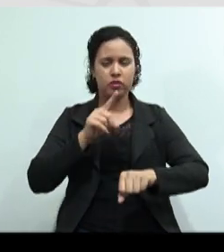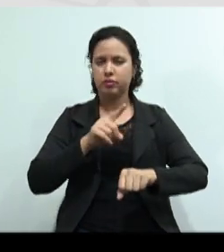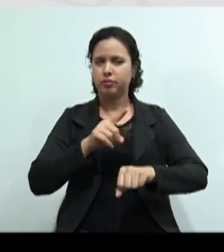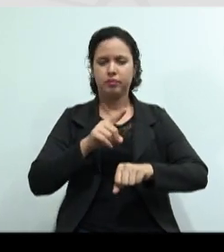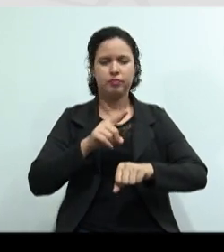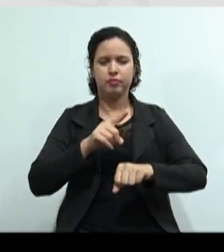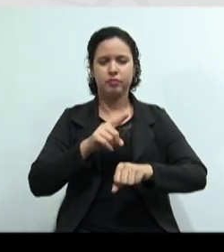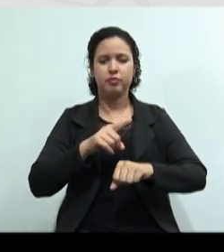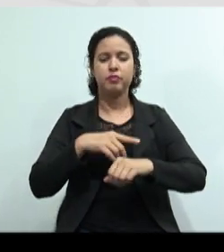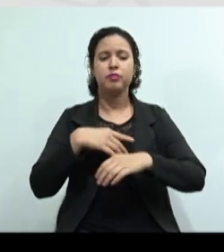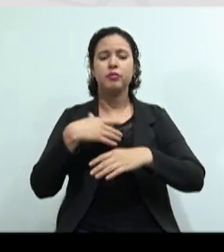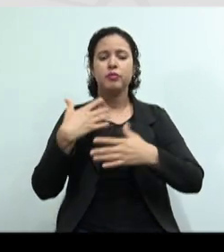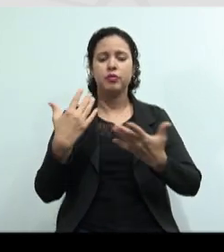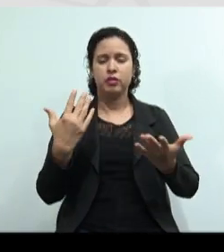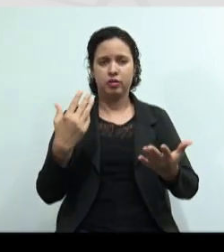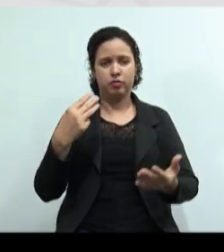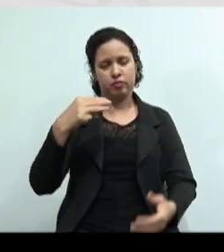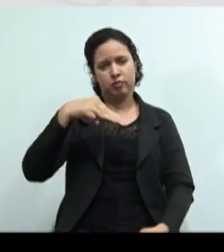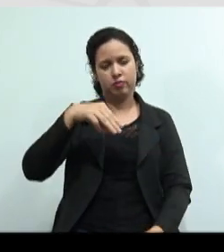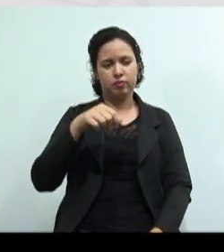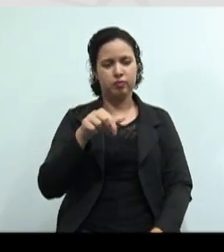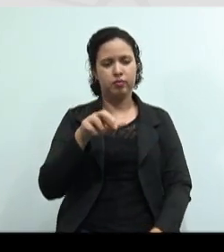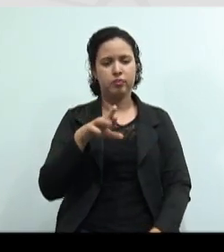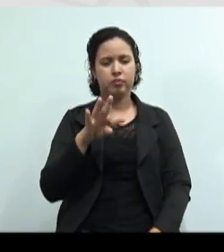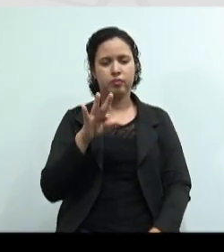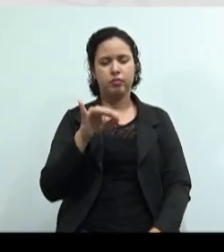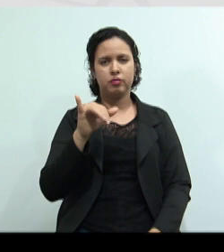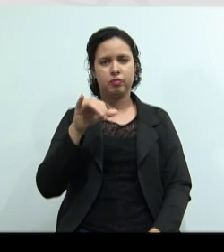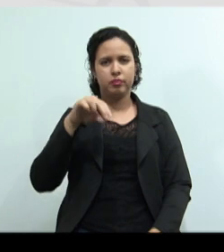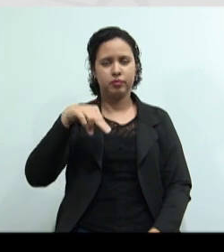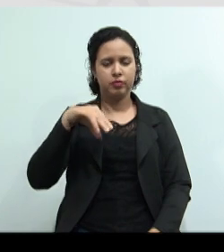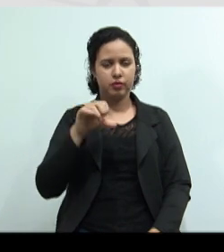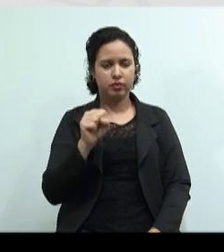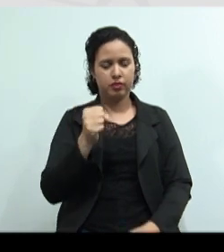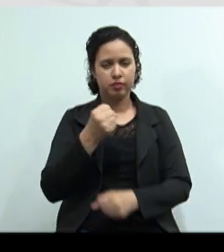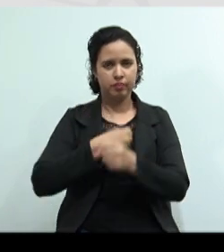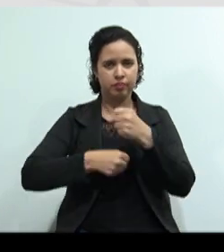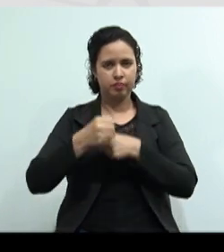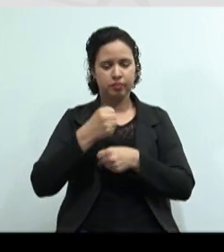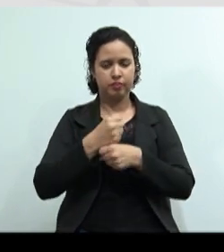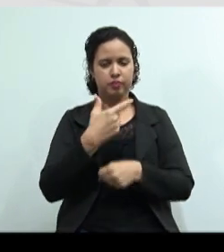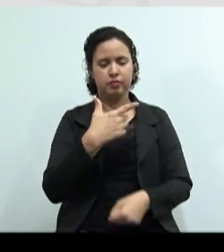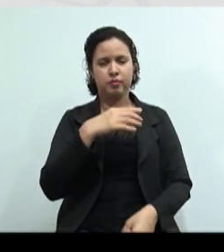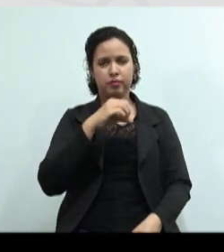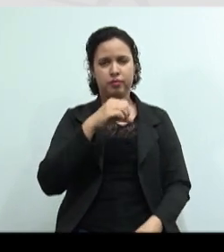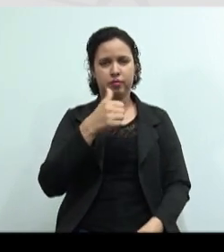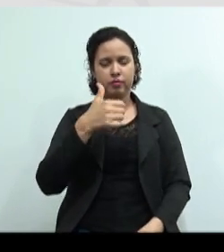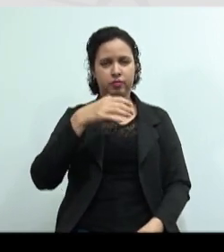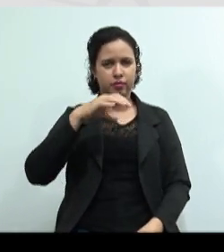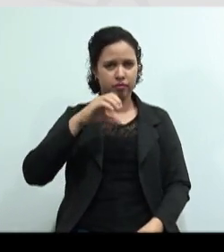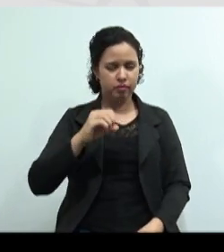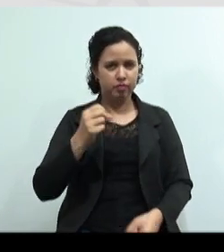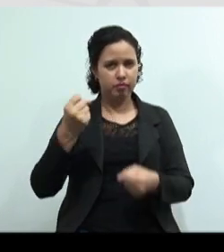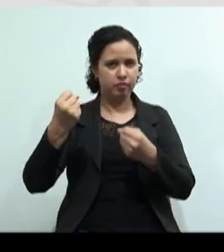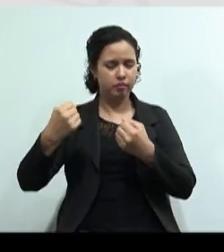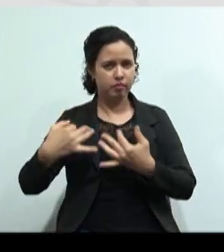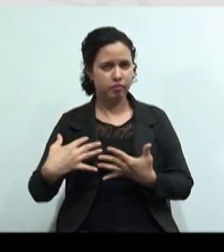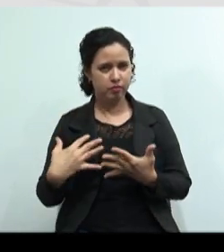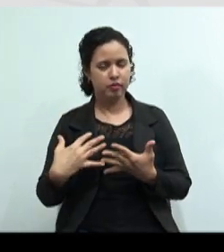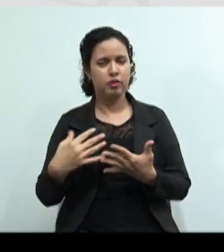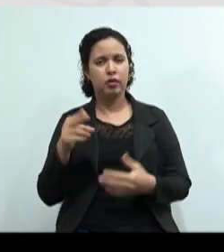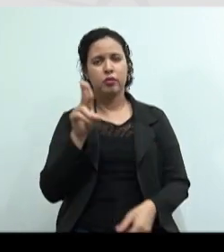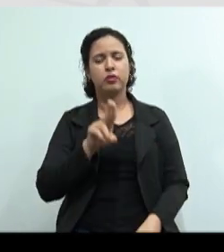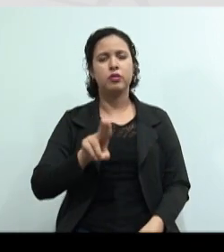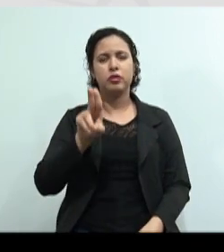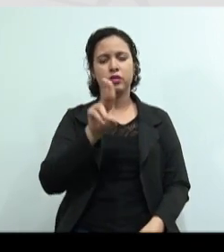Martins 2010 destaca que esse tipo de sistema de inventário serve para a apuração do custo de mercadoria vendida e